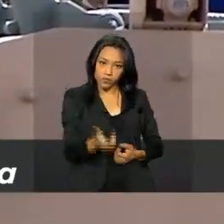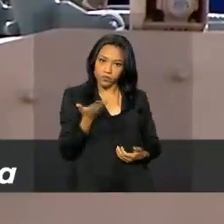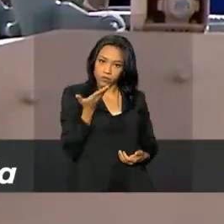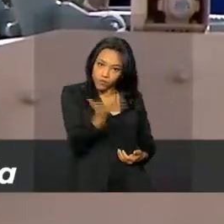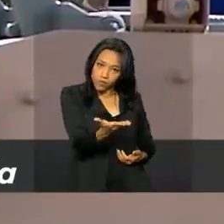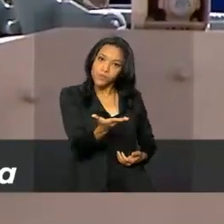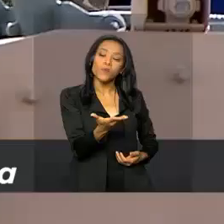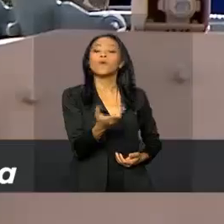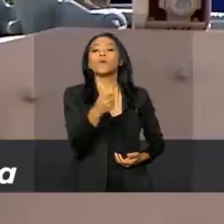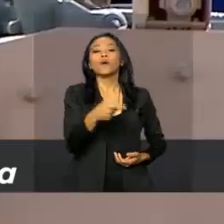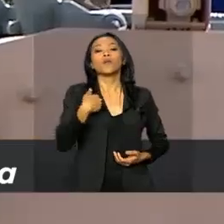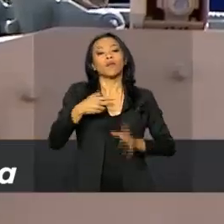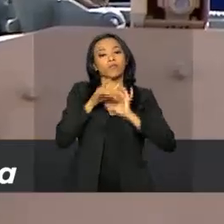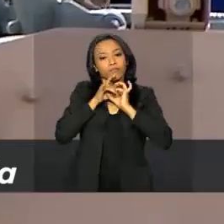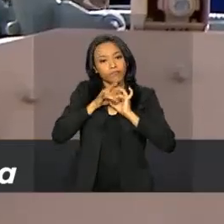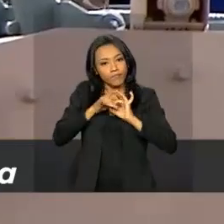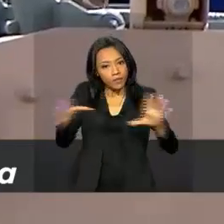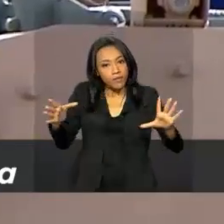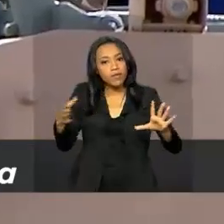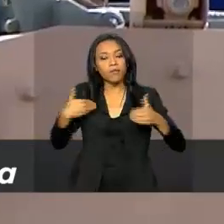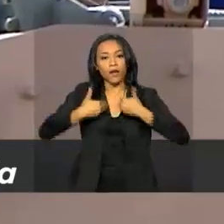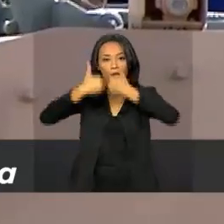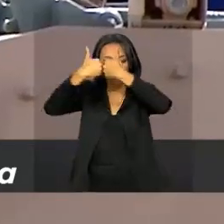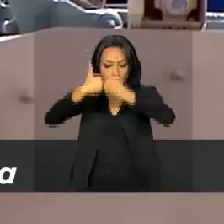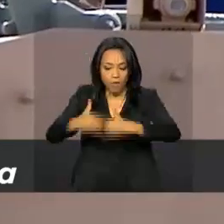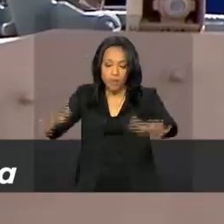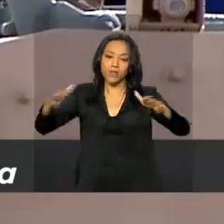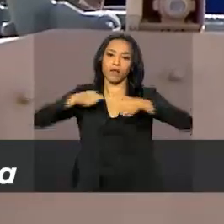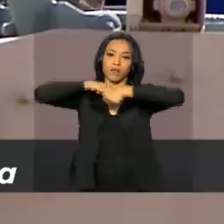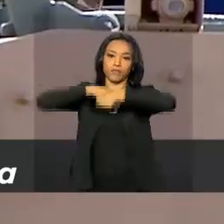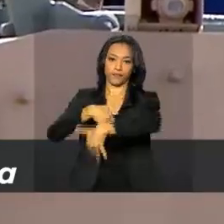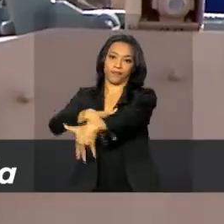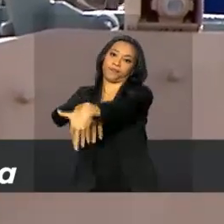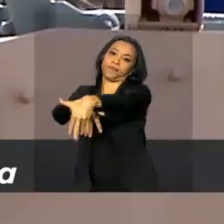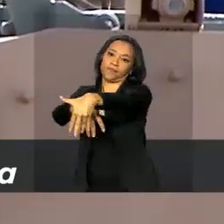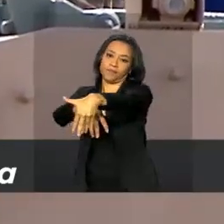Excelência autorização para iniciar o desfile.